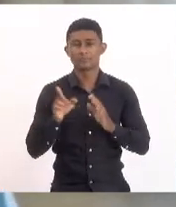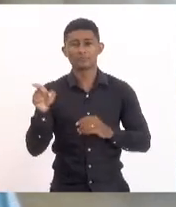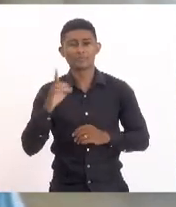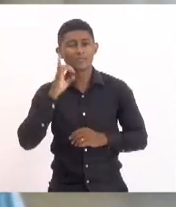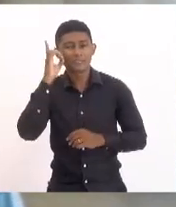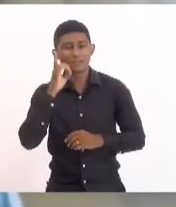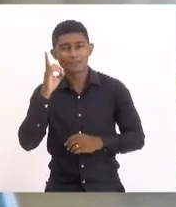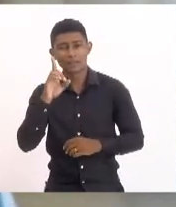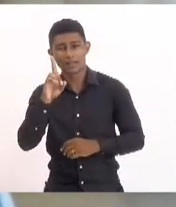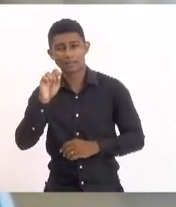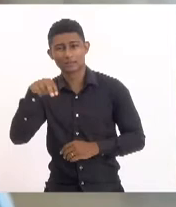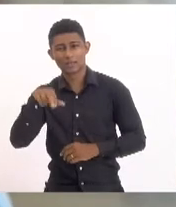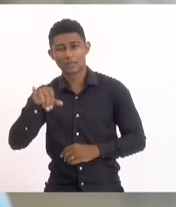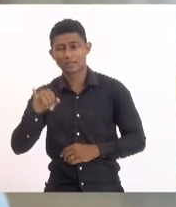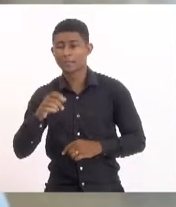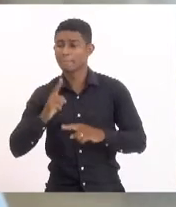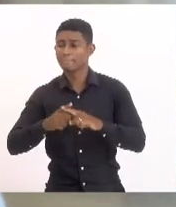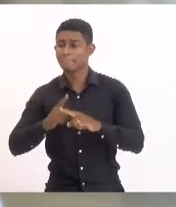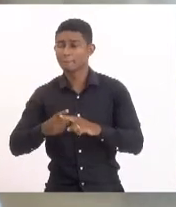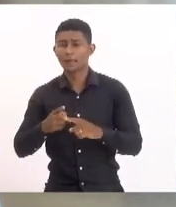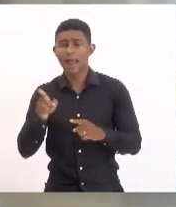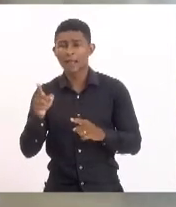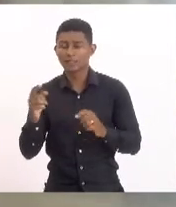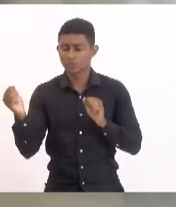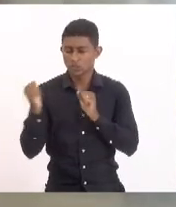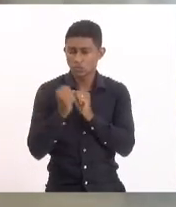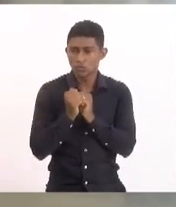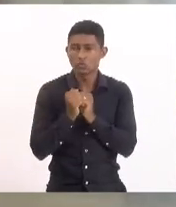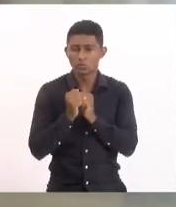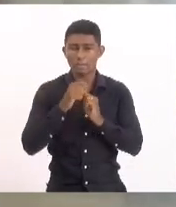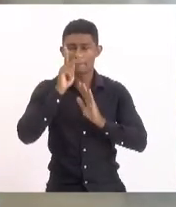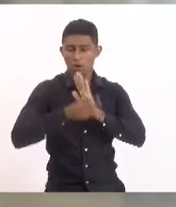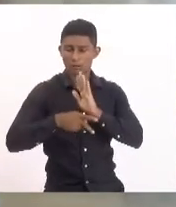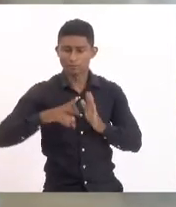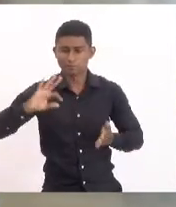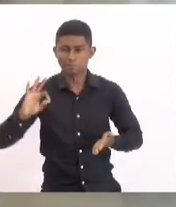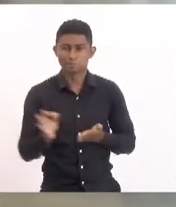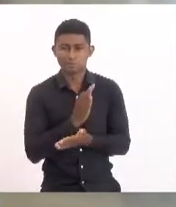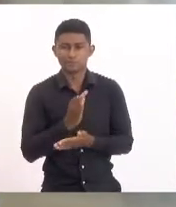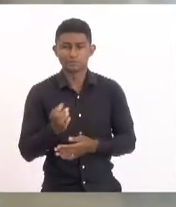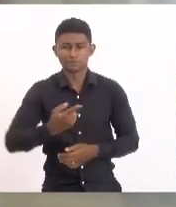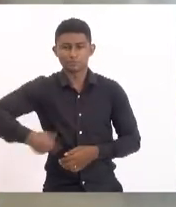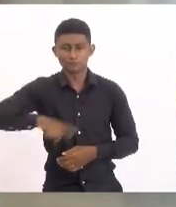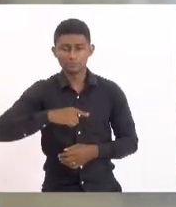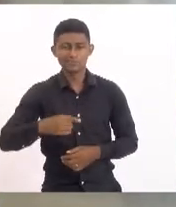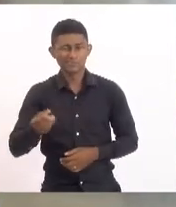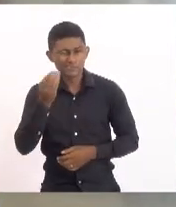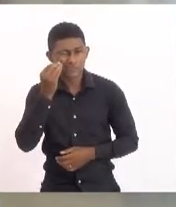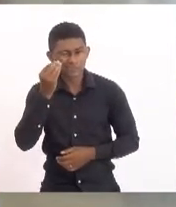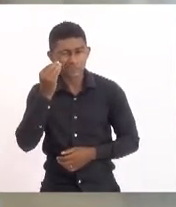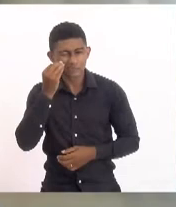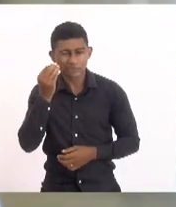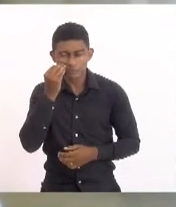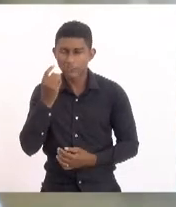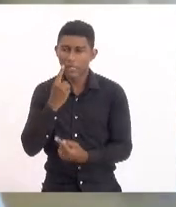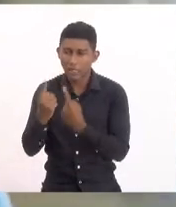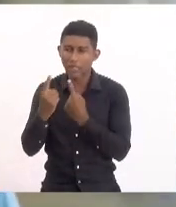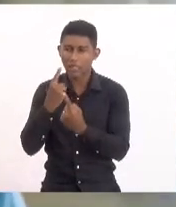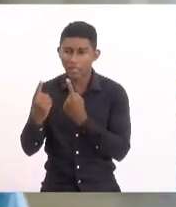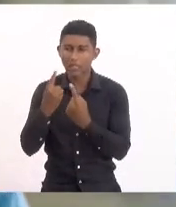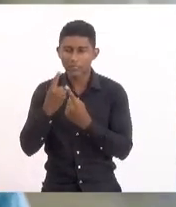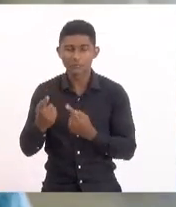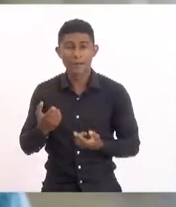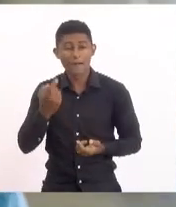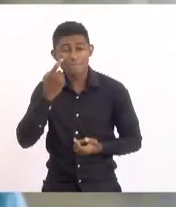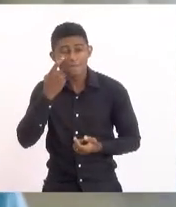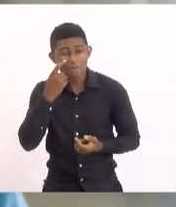para ser coautora desse projeto junto comigo, para que a gente possa continuar conduzindo esse diálogo com